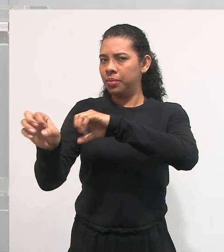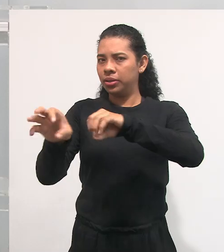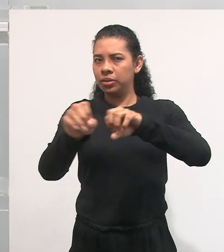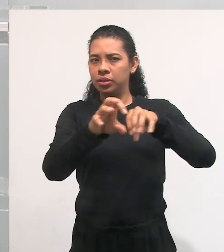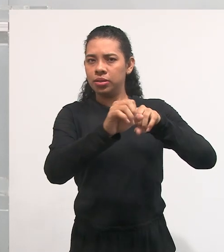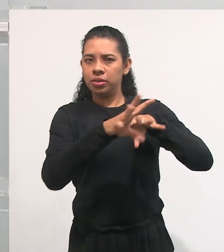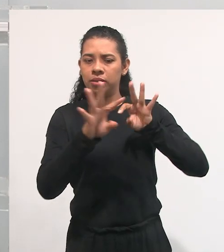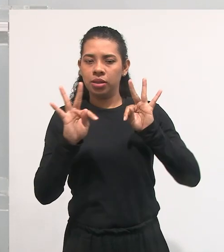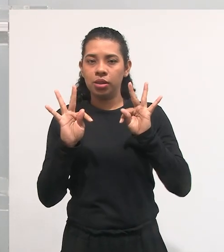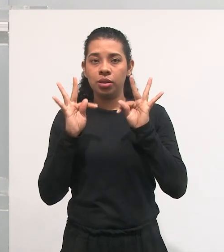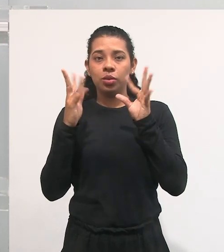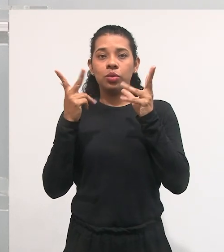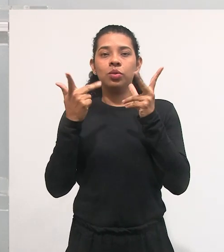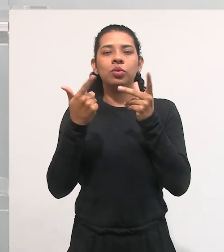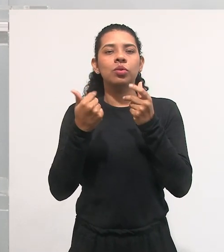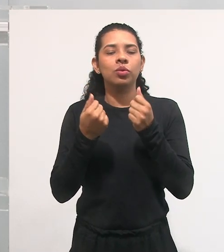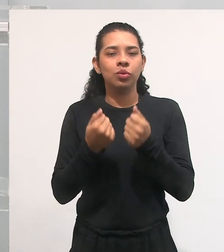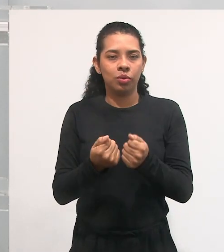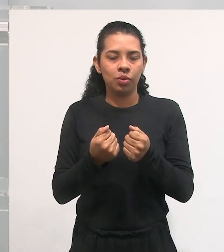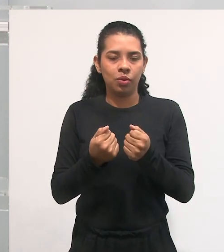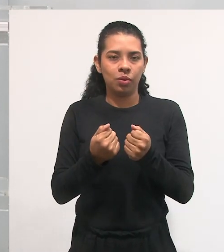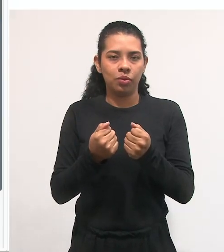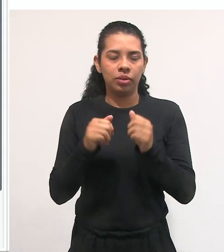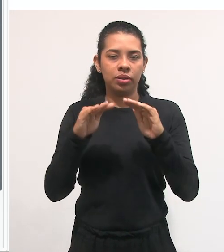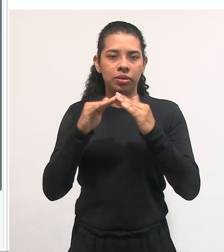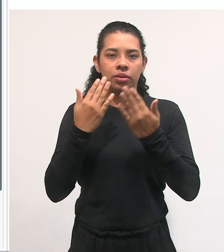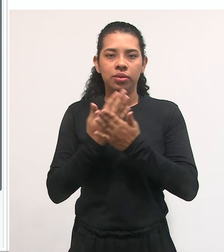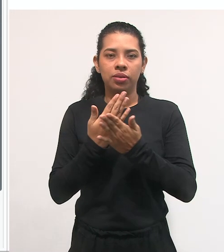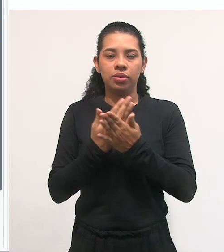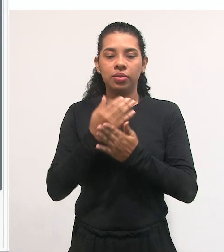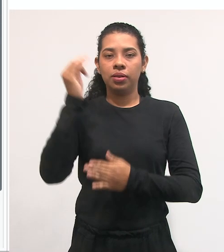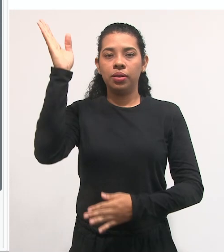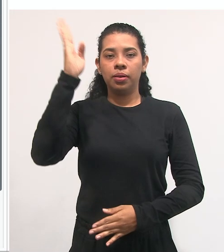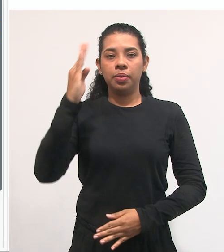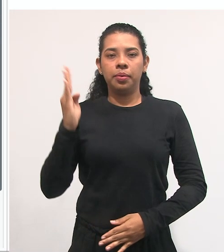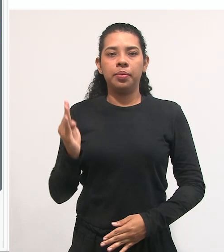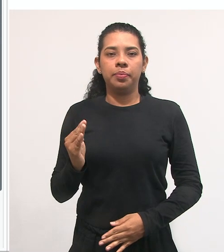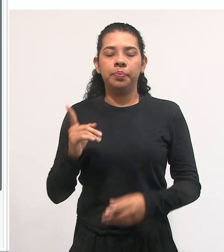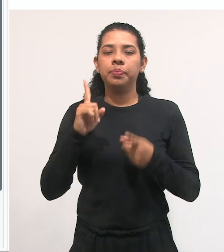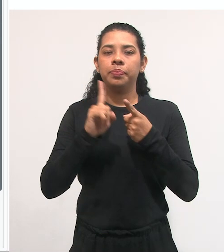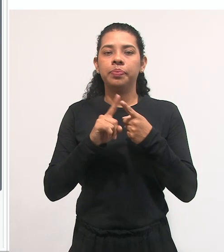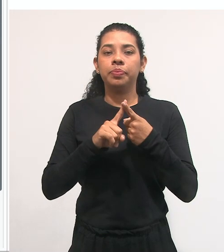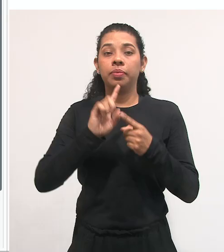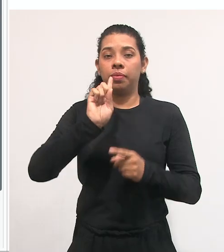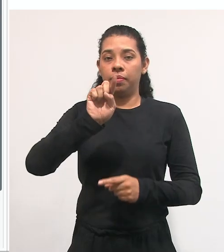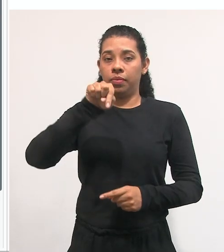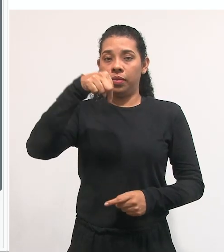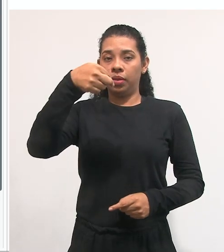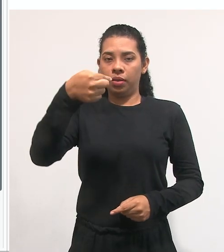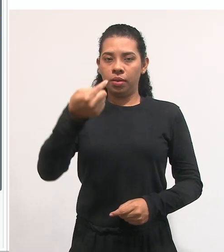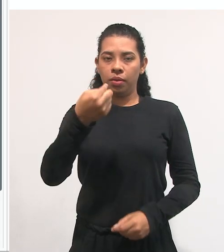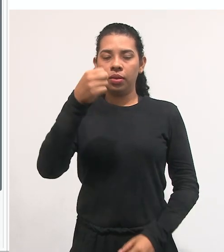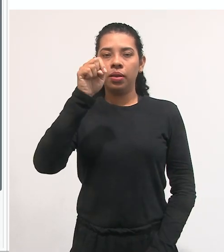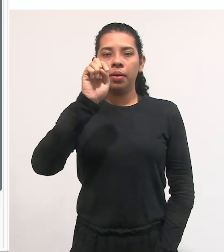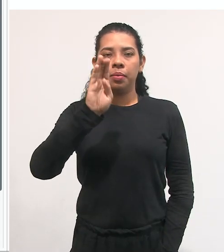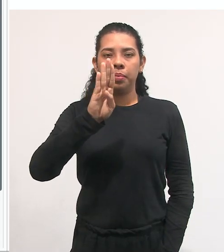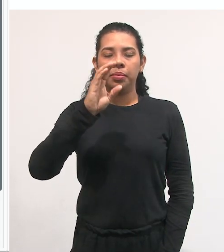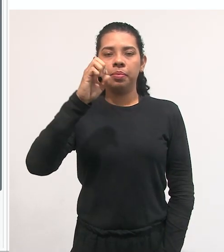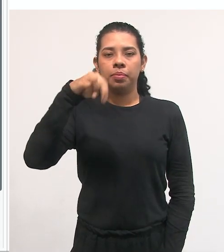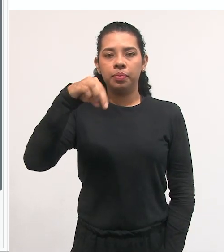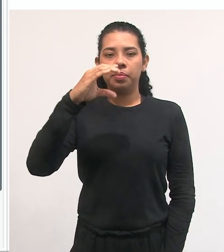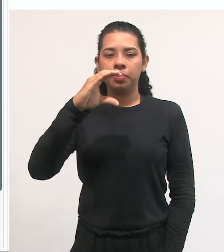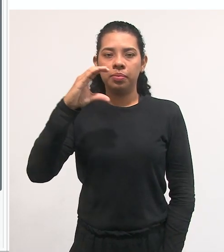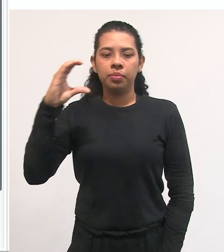em todas as escolas do Brasil. Depois da BNCC, a gente vem para o